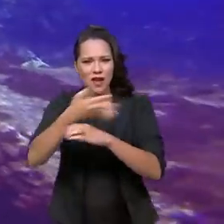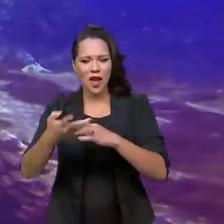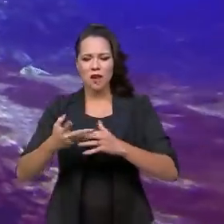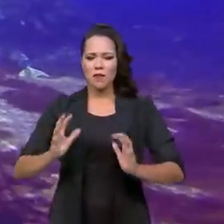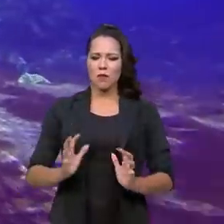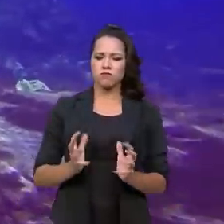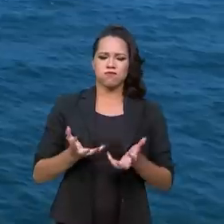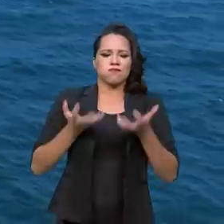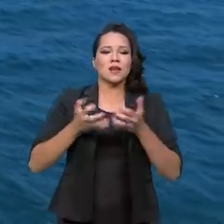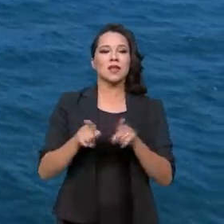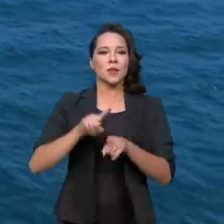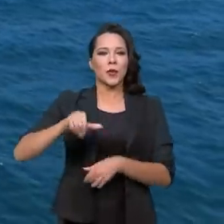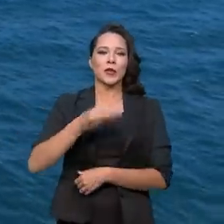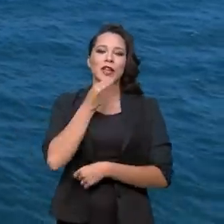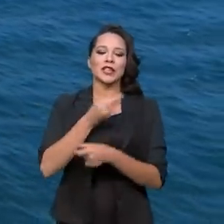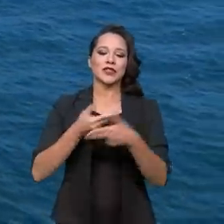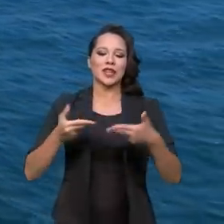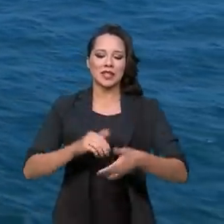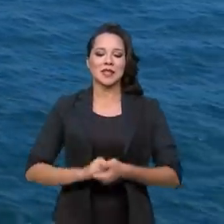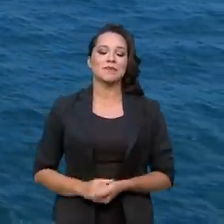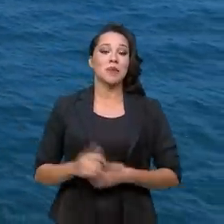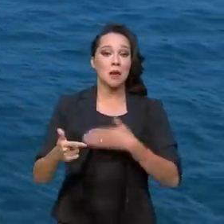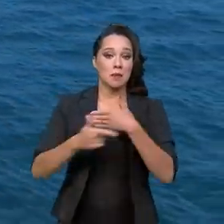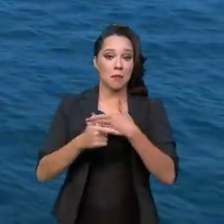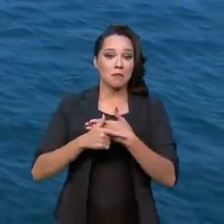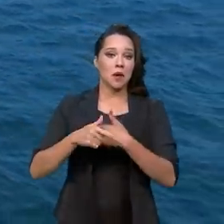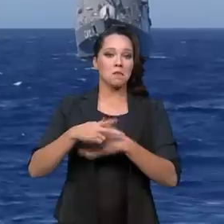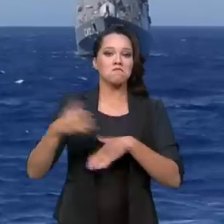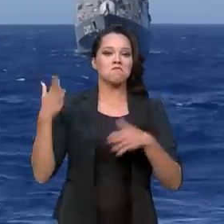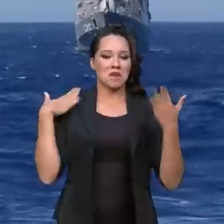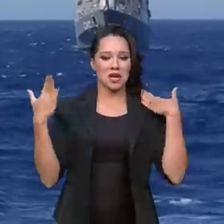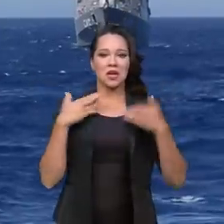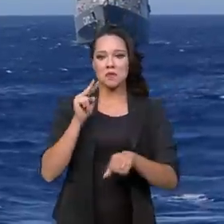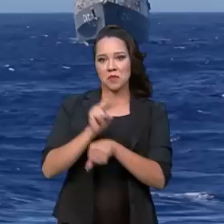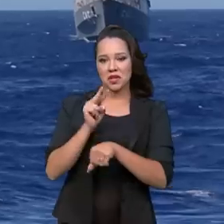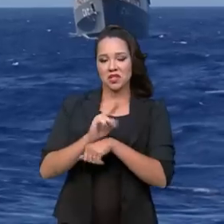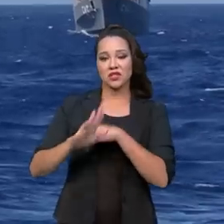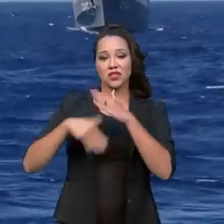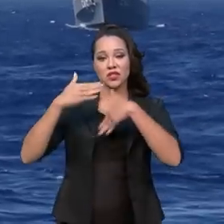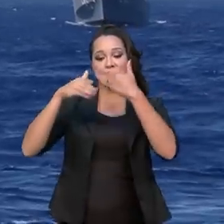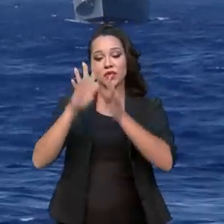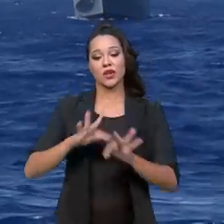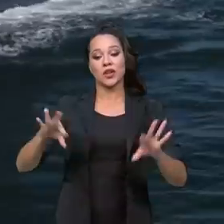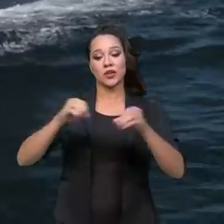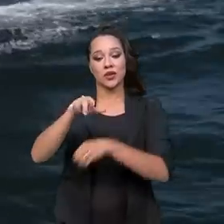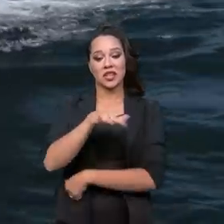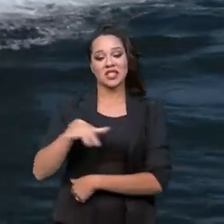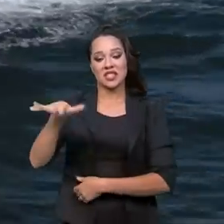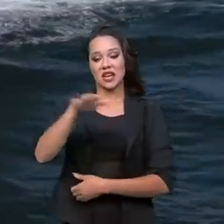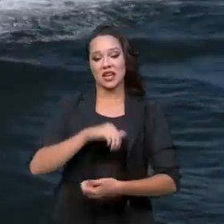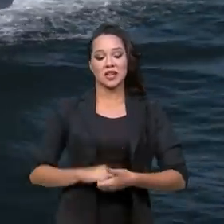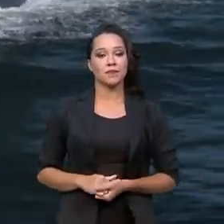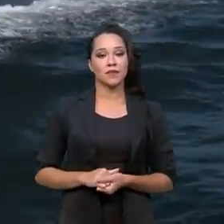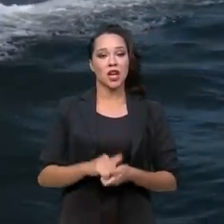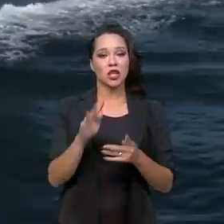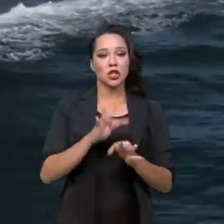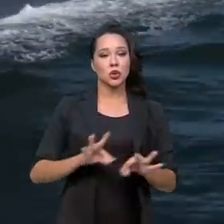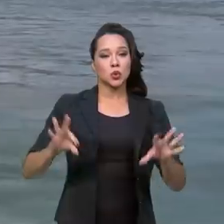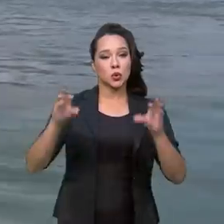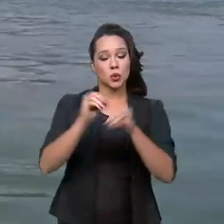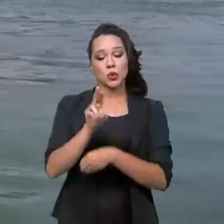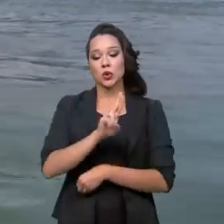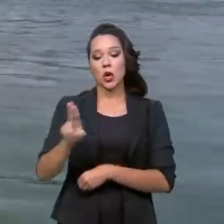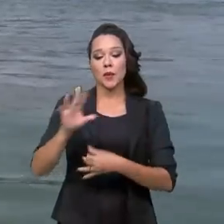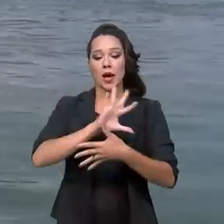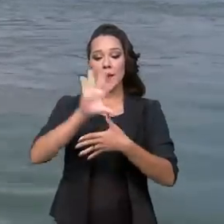riquezas, além de oportunidades. É papel da Marinha proteger e desenvolver toda essa área. De ponta a ponta, a